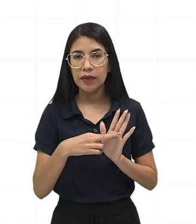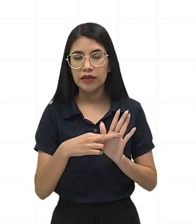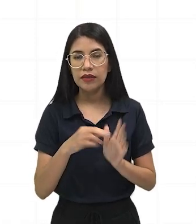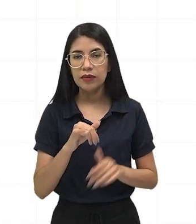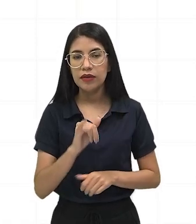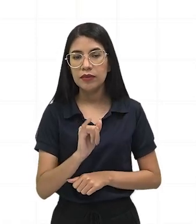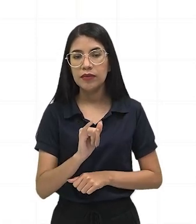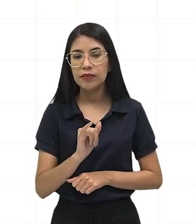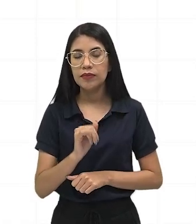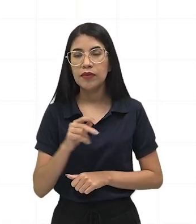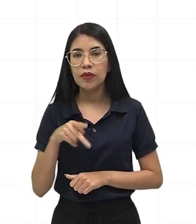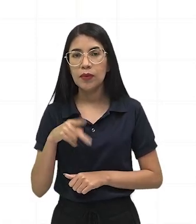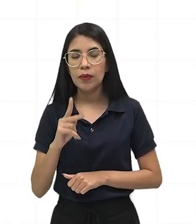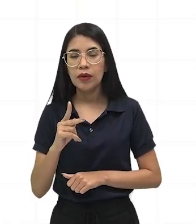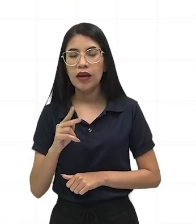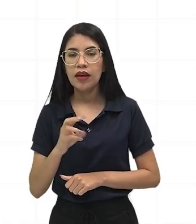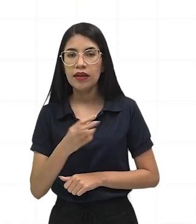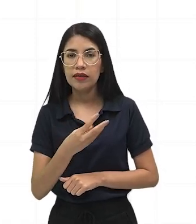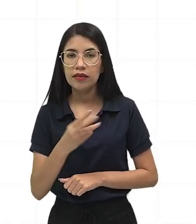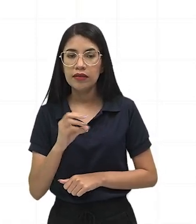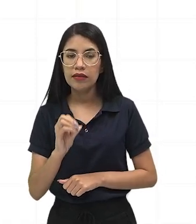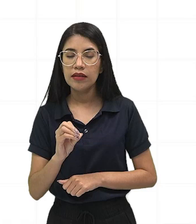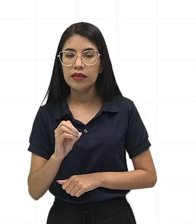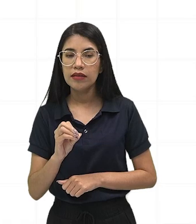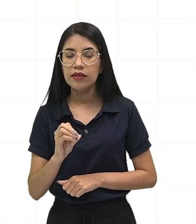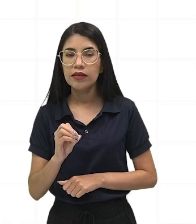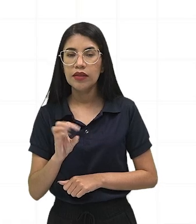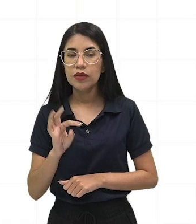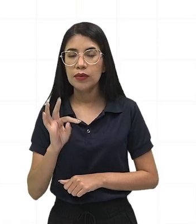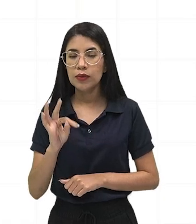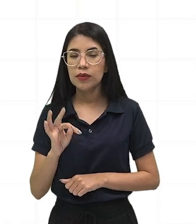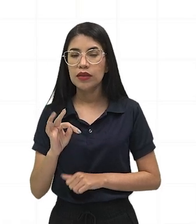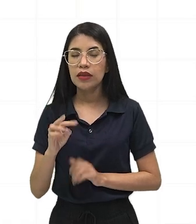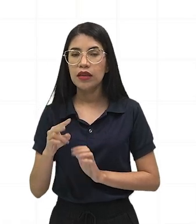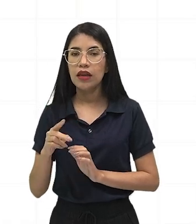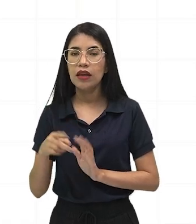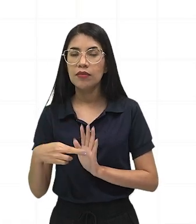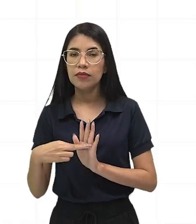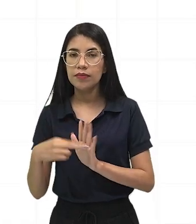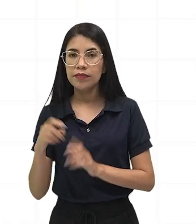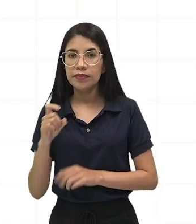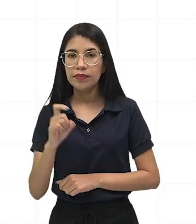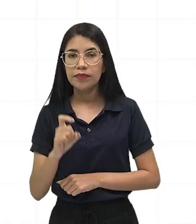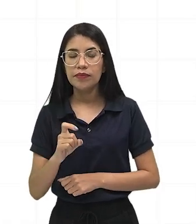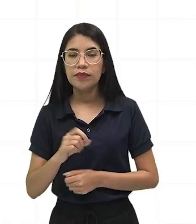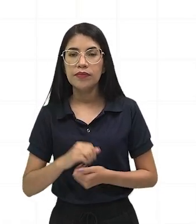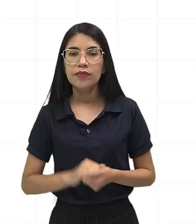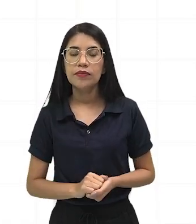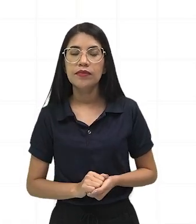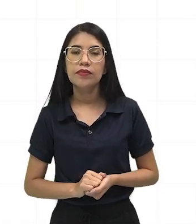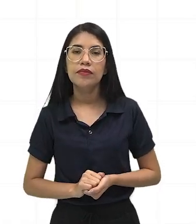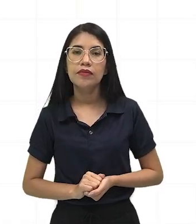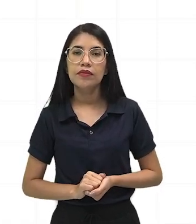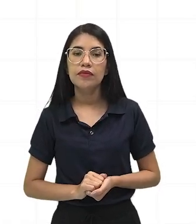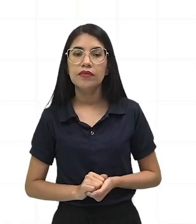K é 30, né? E aqui seria x. Então, nós